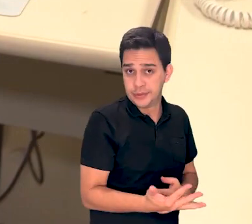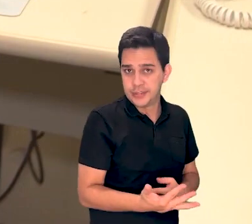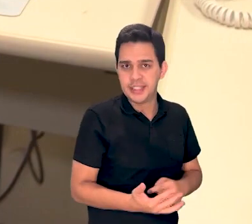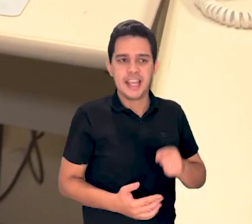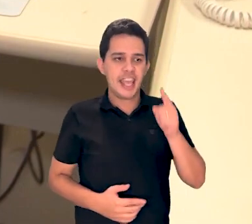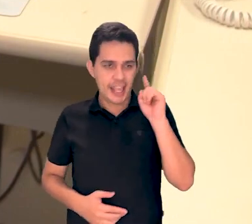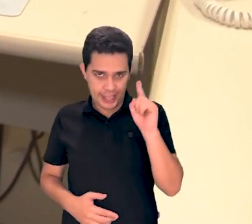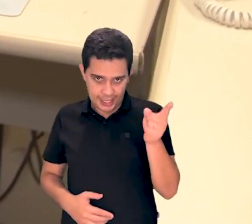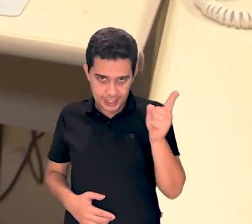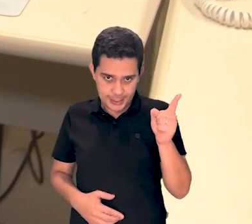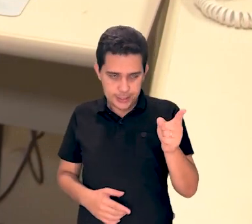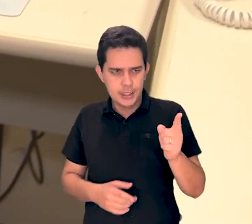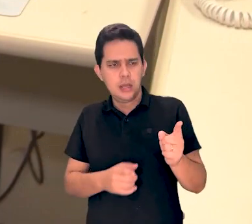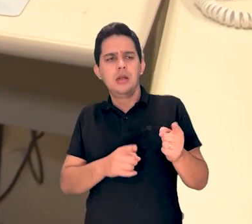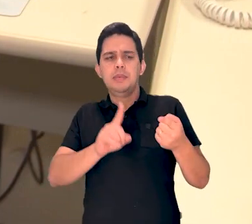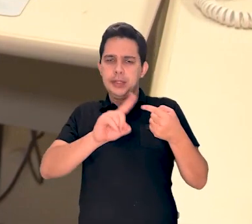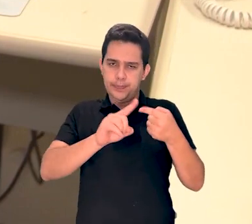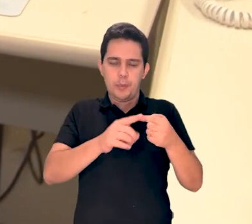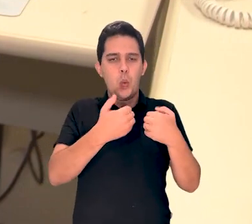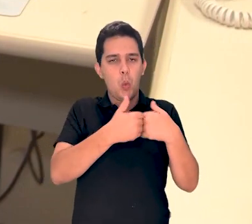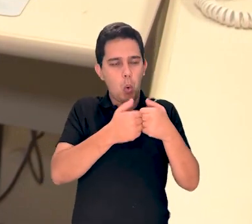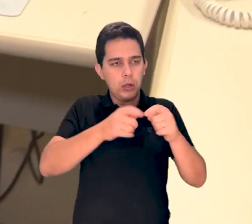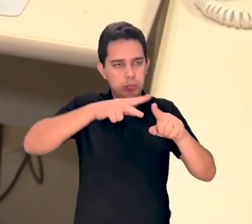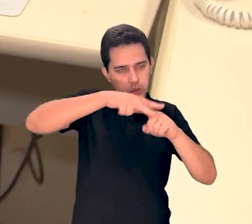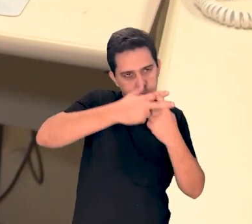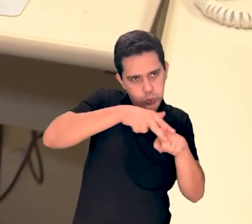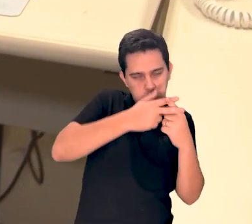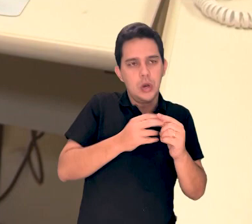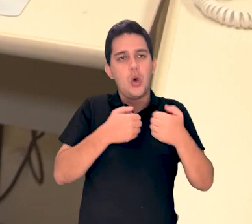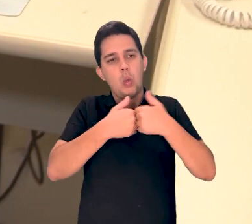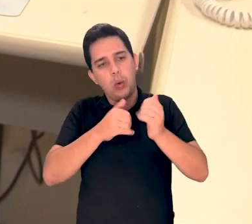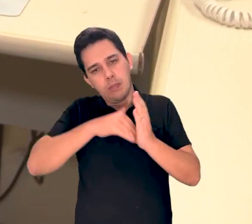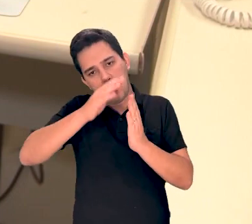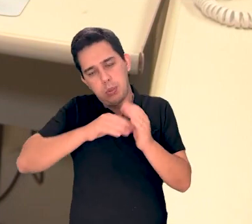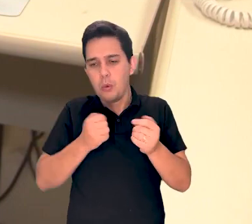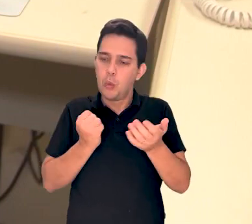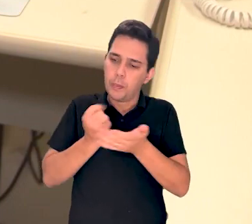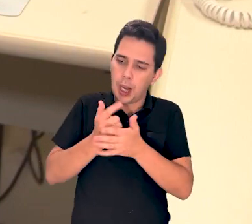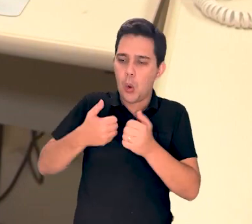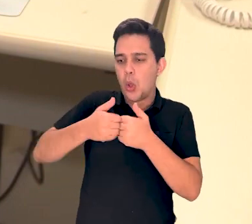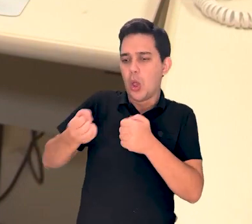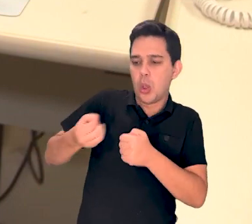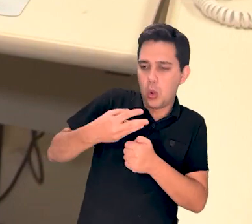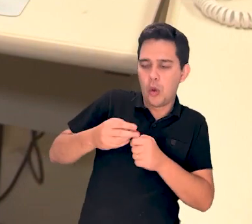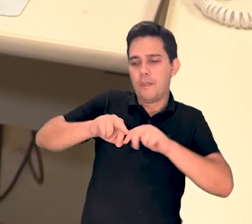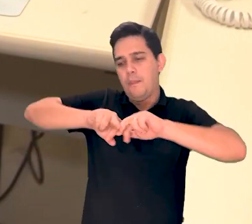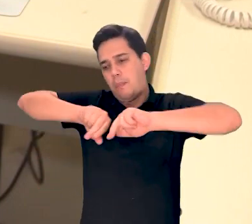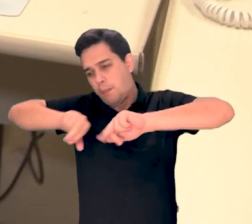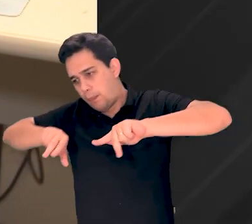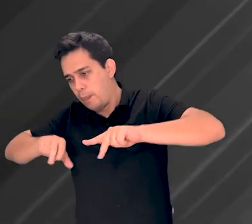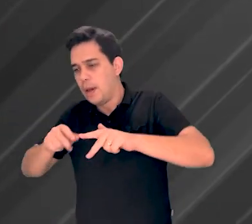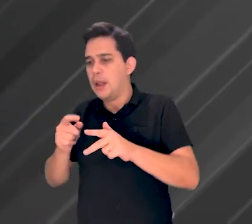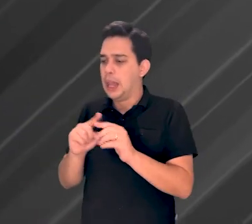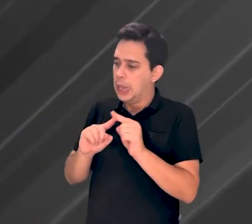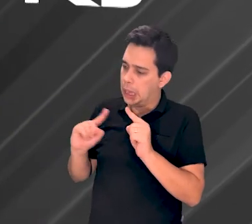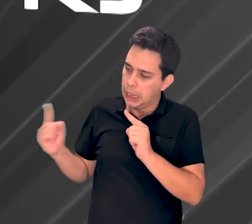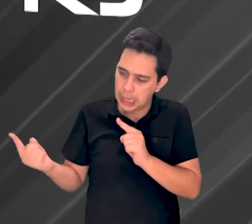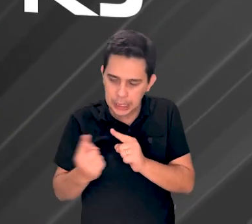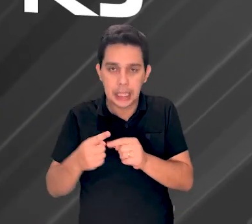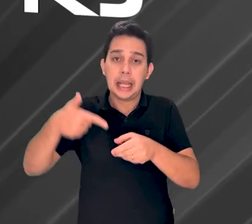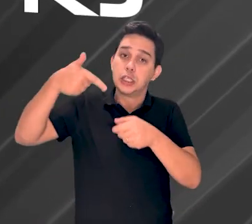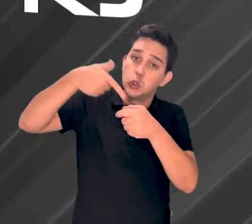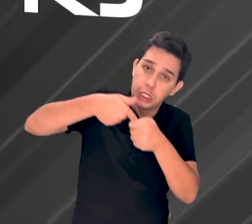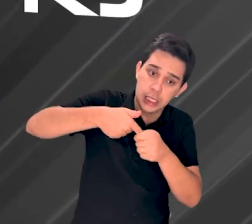extraordinários que foram sendo abatidos do serviço depois de 2010 o